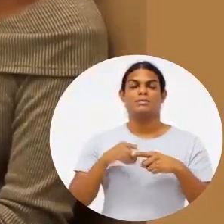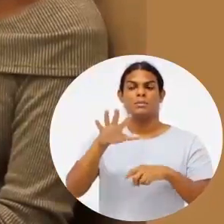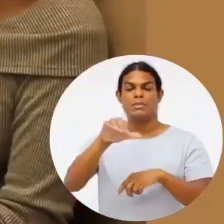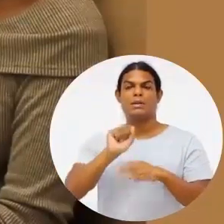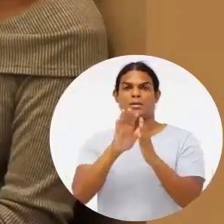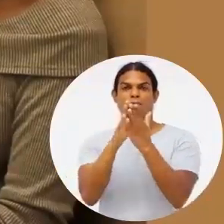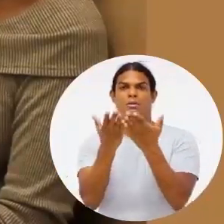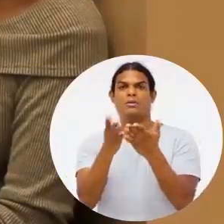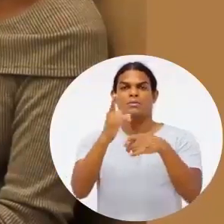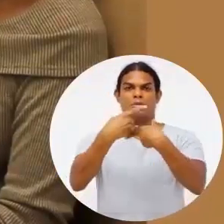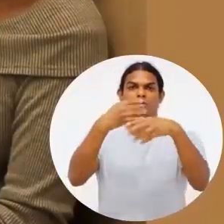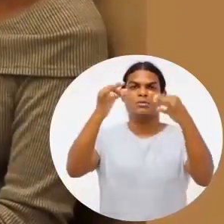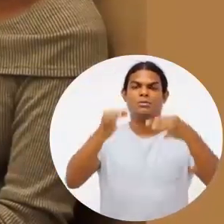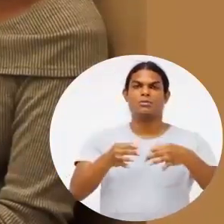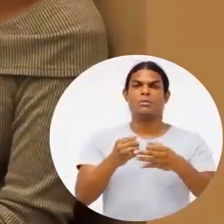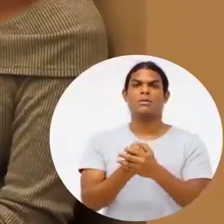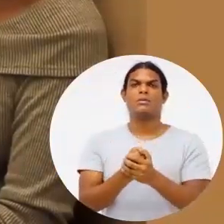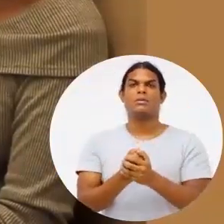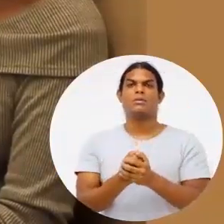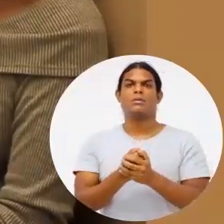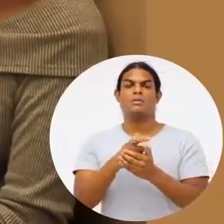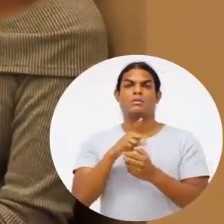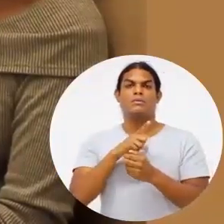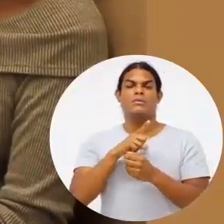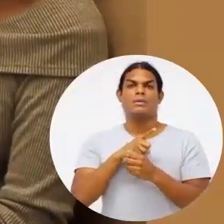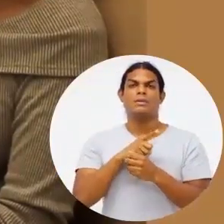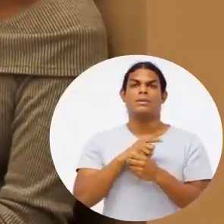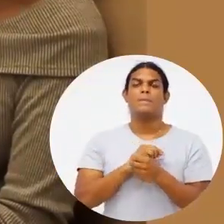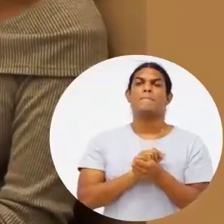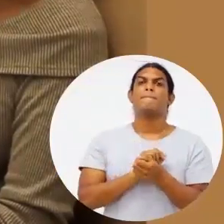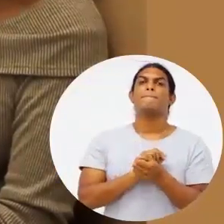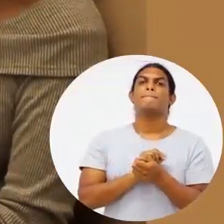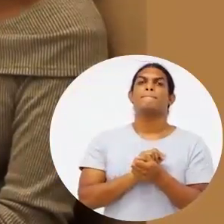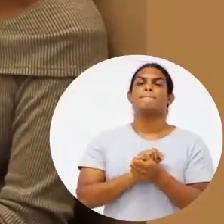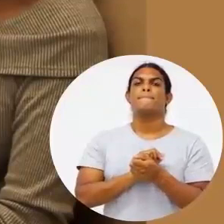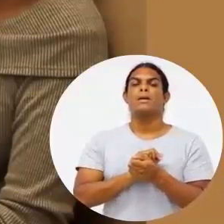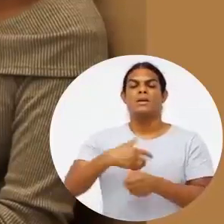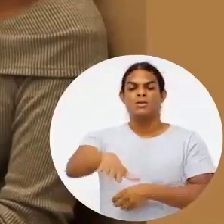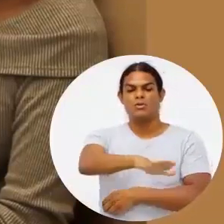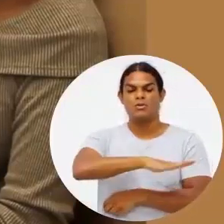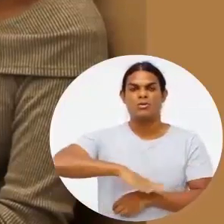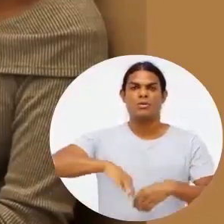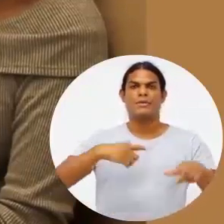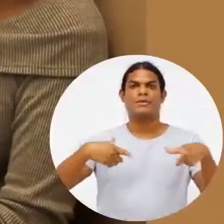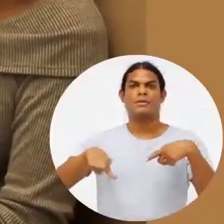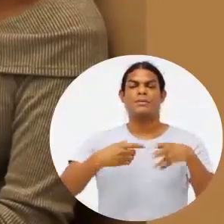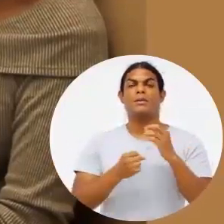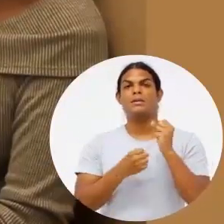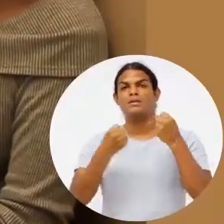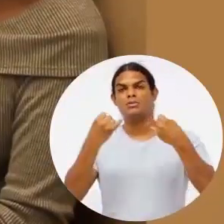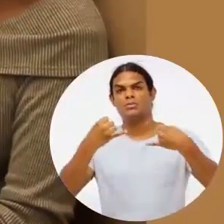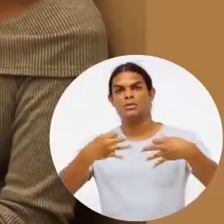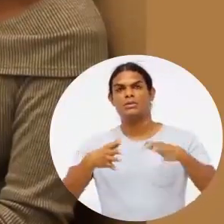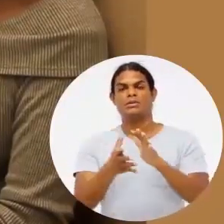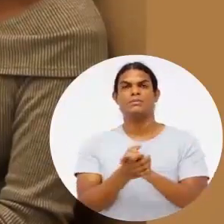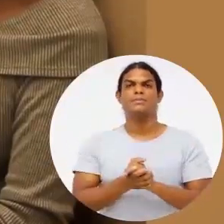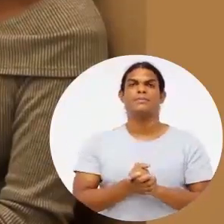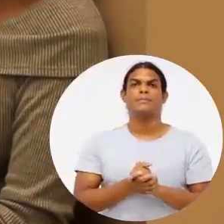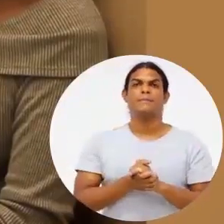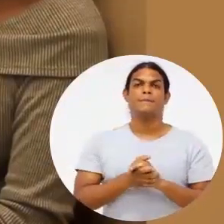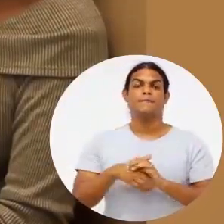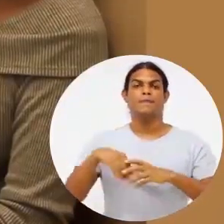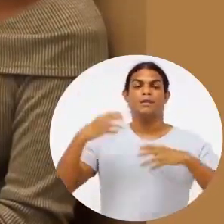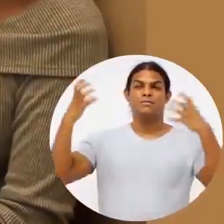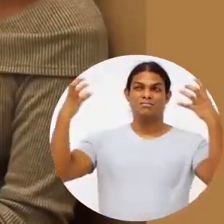livro tradicional de ergonomia, você vai encontrar na fase que fala ambiente de trabalho, aí ele vai pedir para a gente